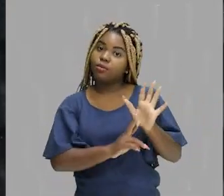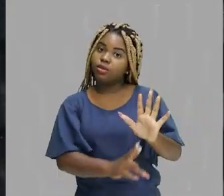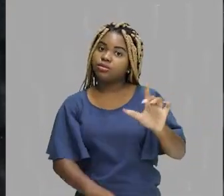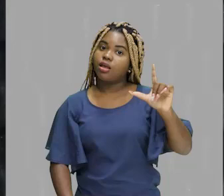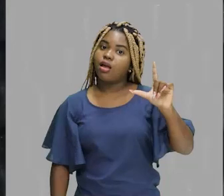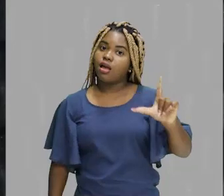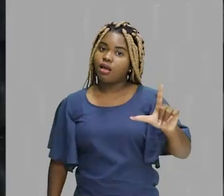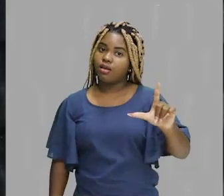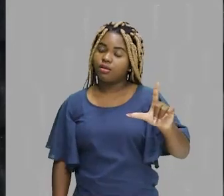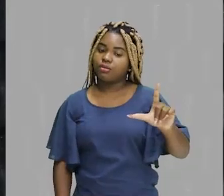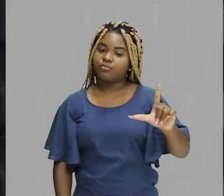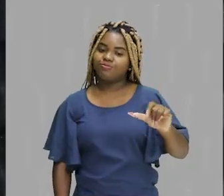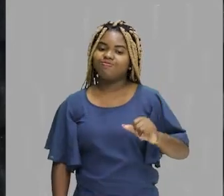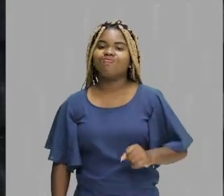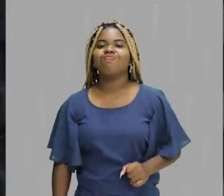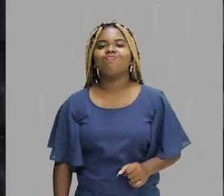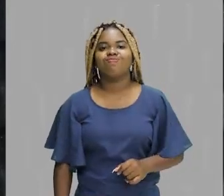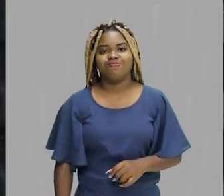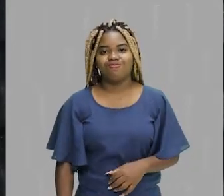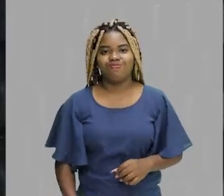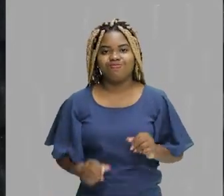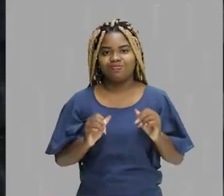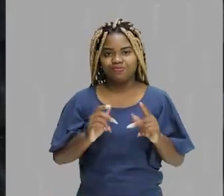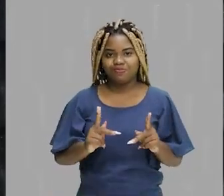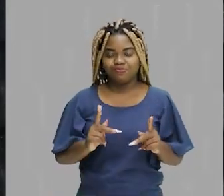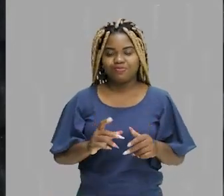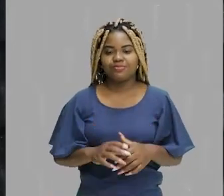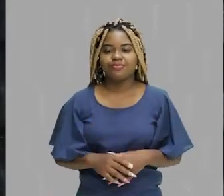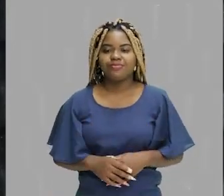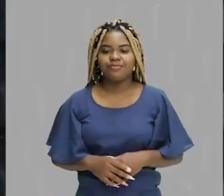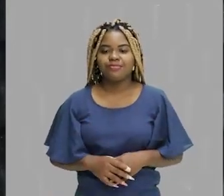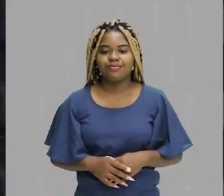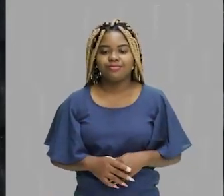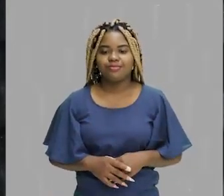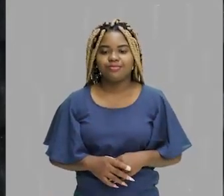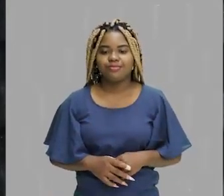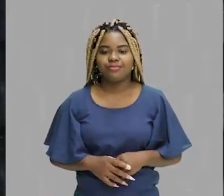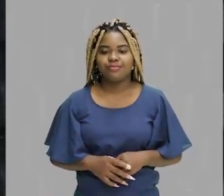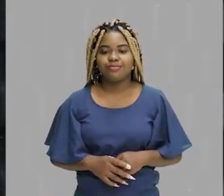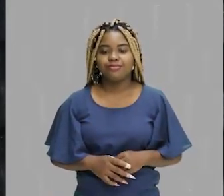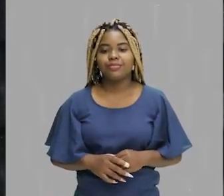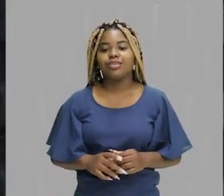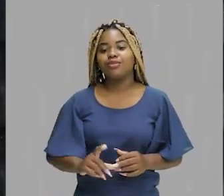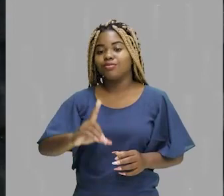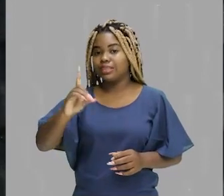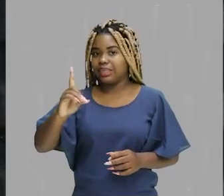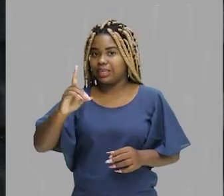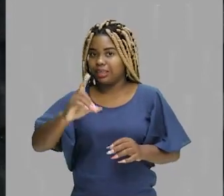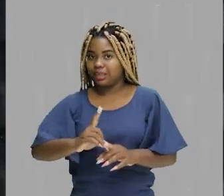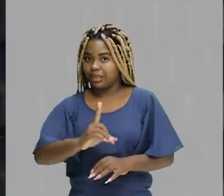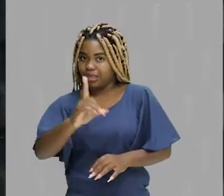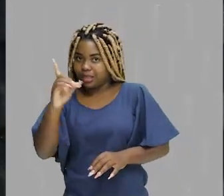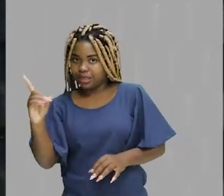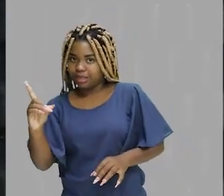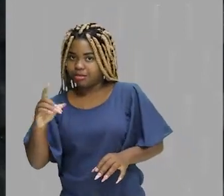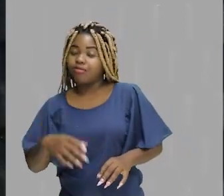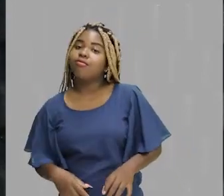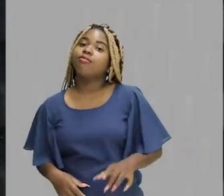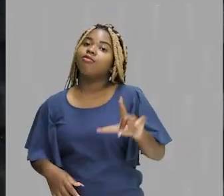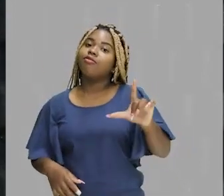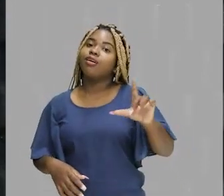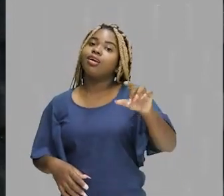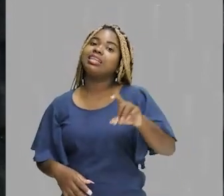L. Destrógeno, ou D, desvia para a direita. Levógeno, ou L, desvia